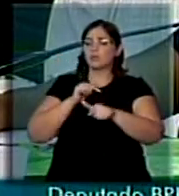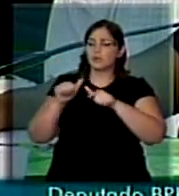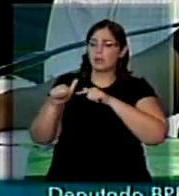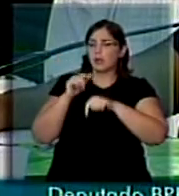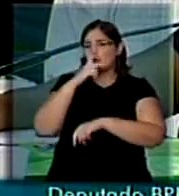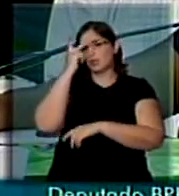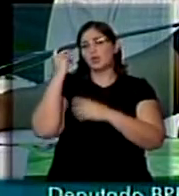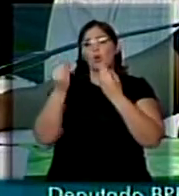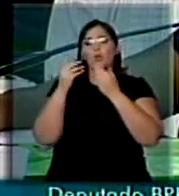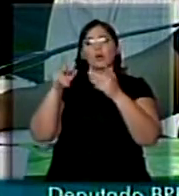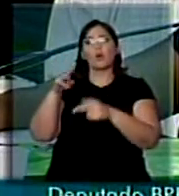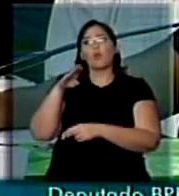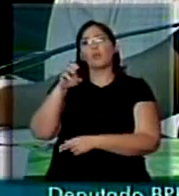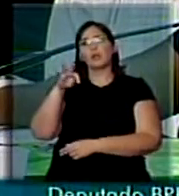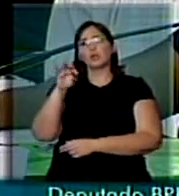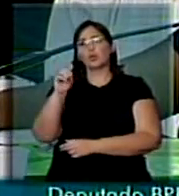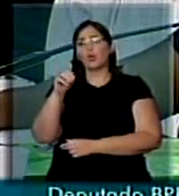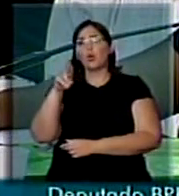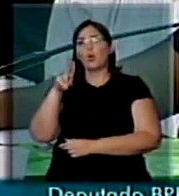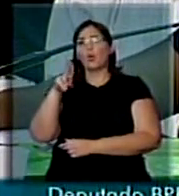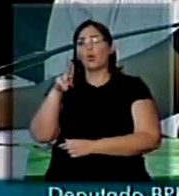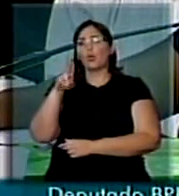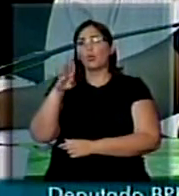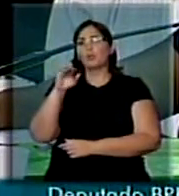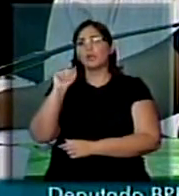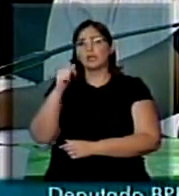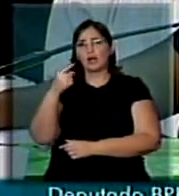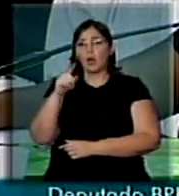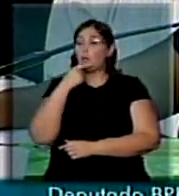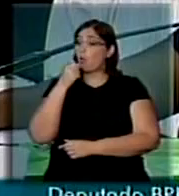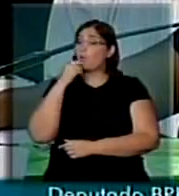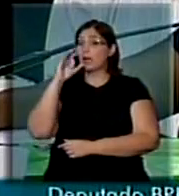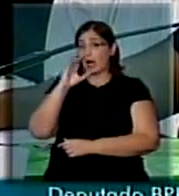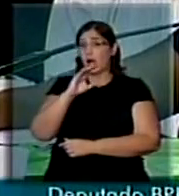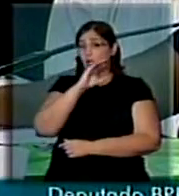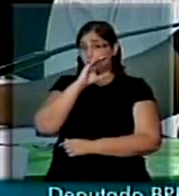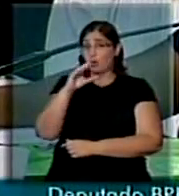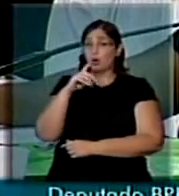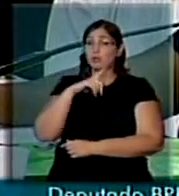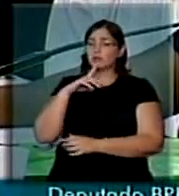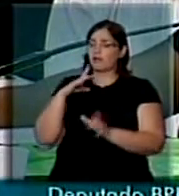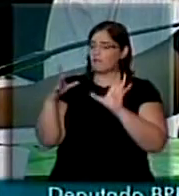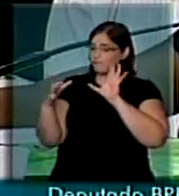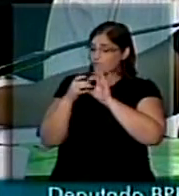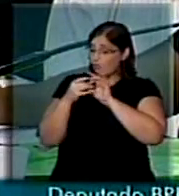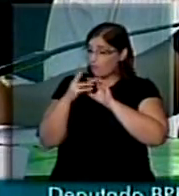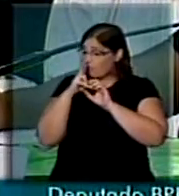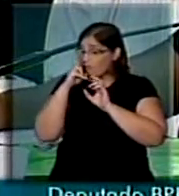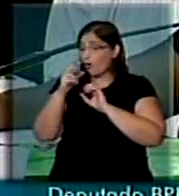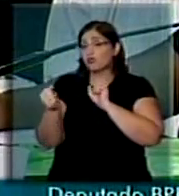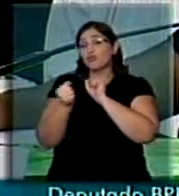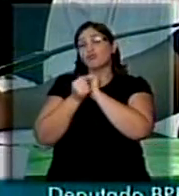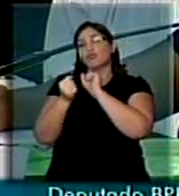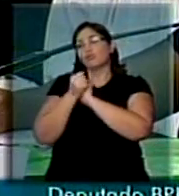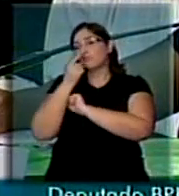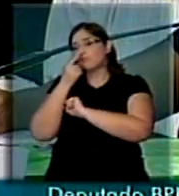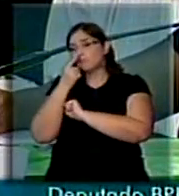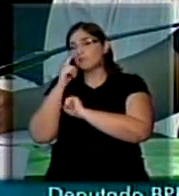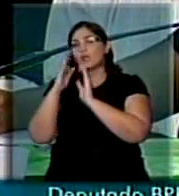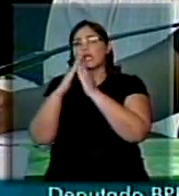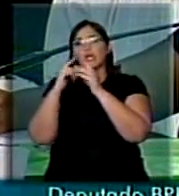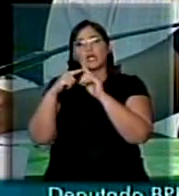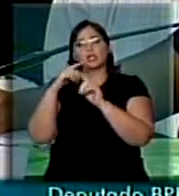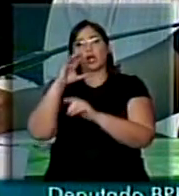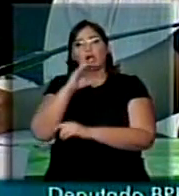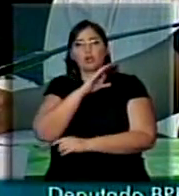gente como o Bento Rubião, por exemplo, né, um católico, né, que tinha suas ligações fortes com a Igreja Católica, com a pastoral das